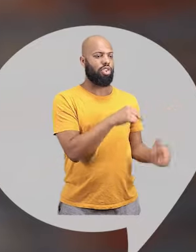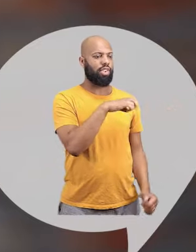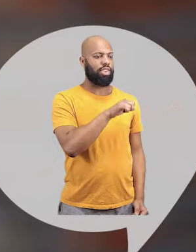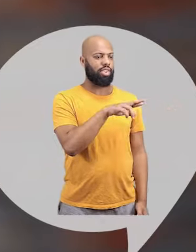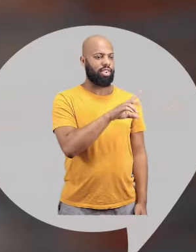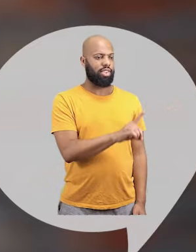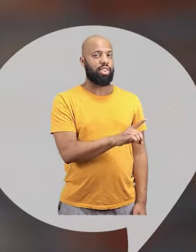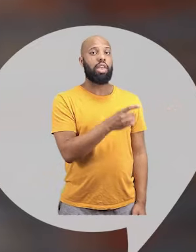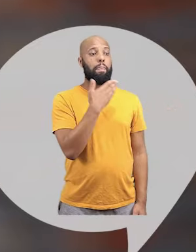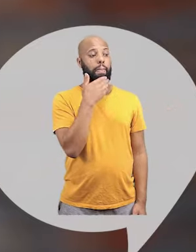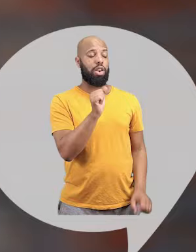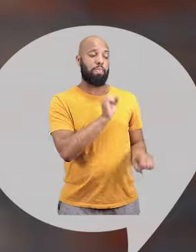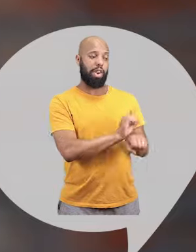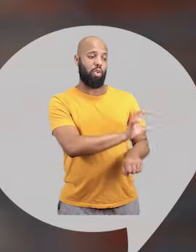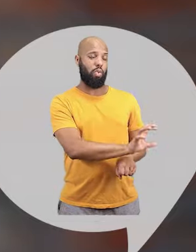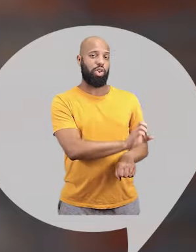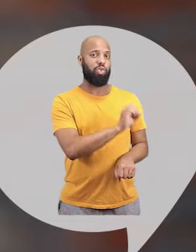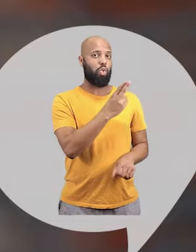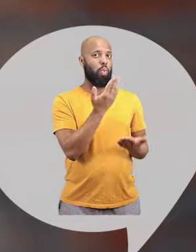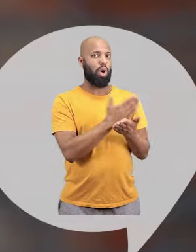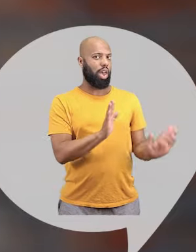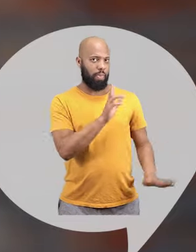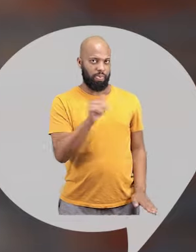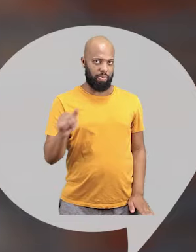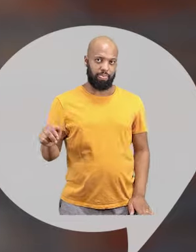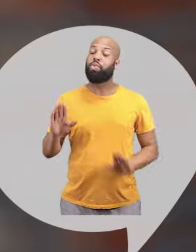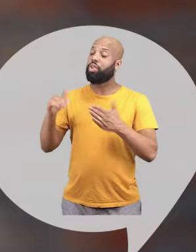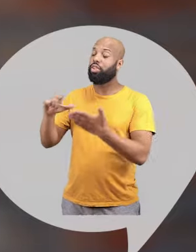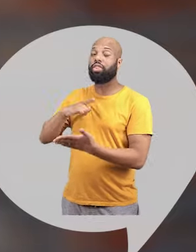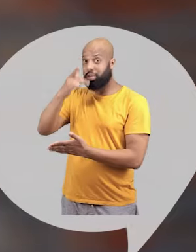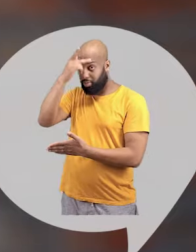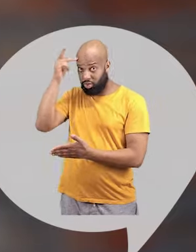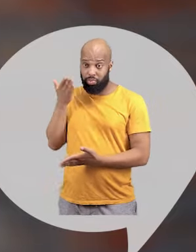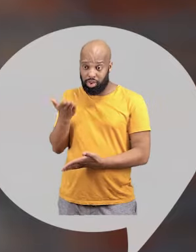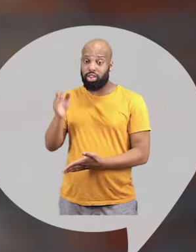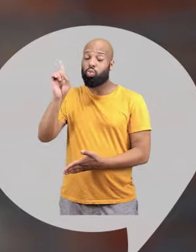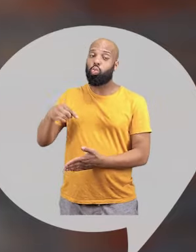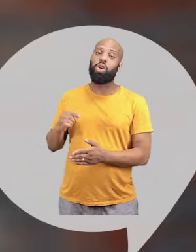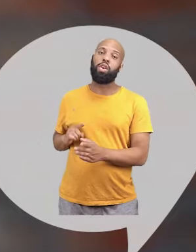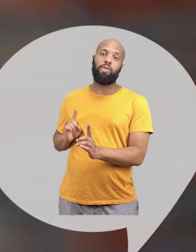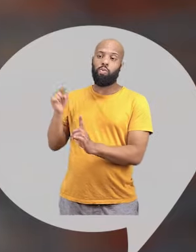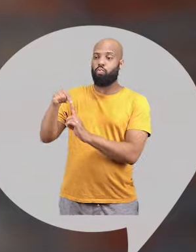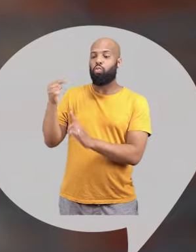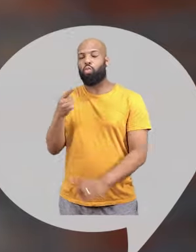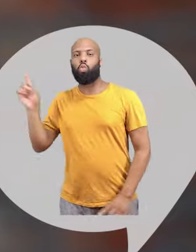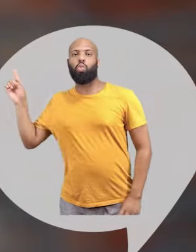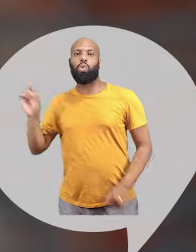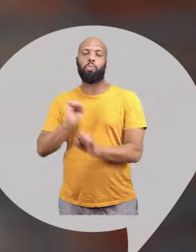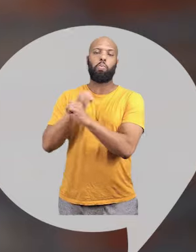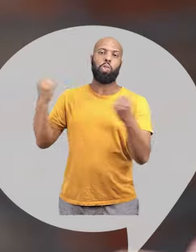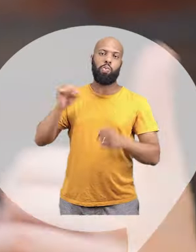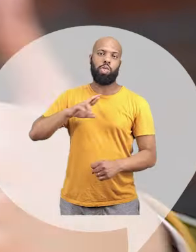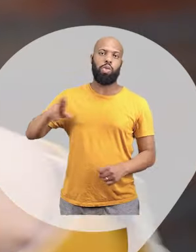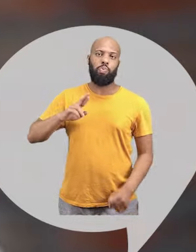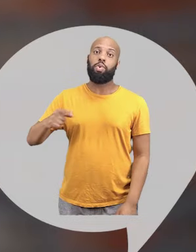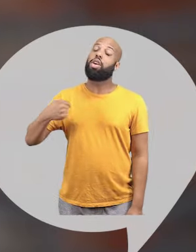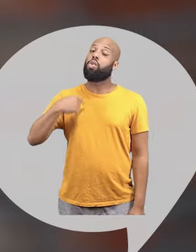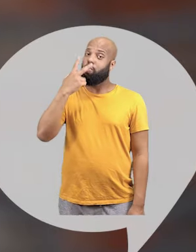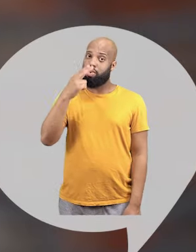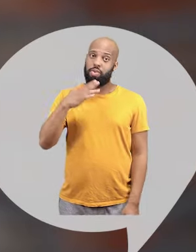porque senão não vai acabar então assim tem pessoas para quem isso pode ser um fim não é impossível